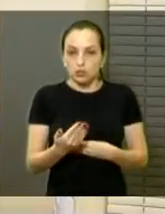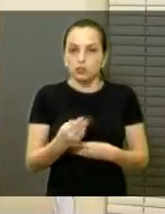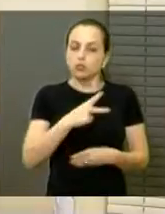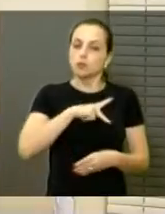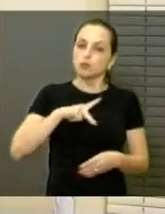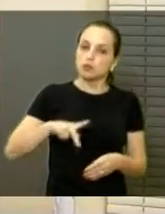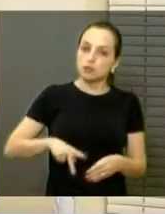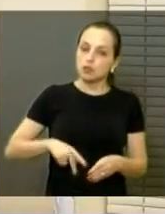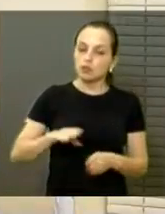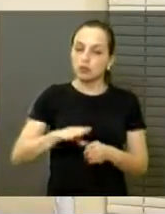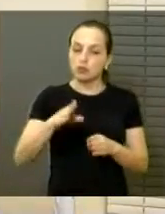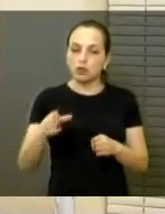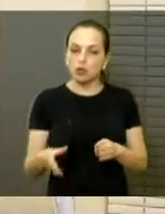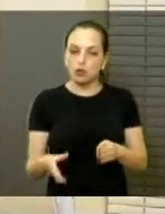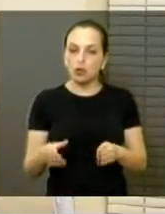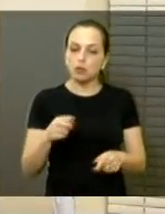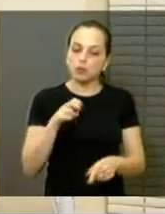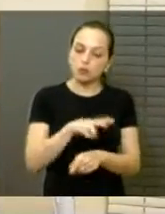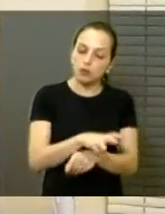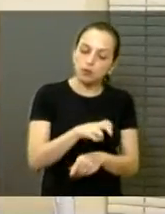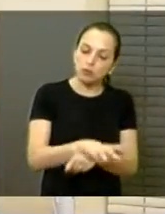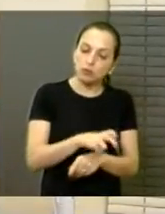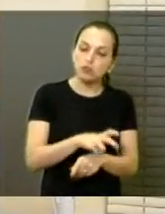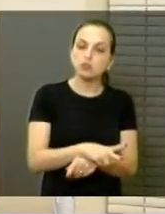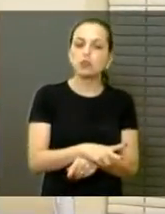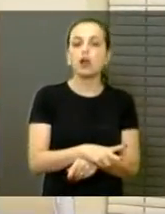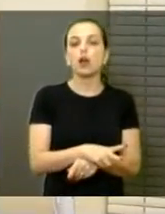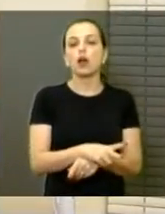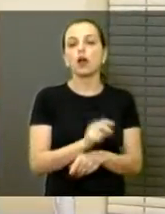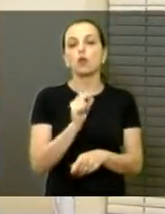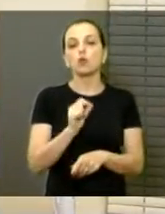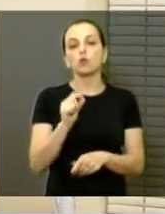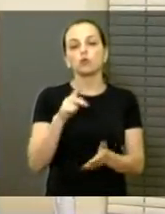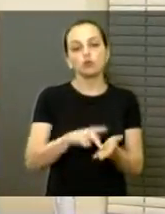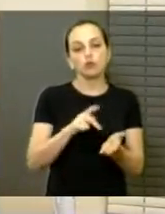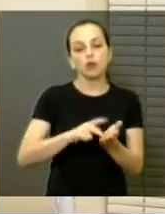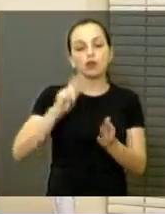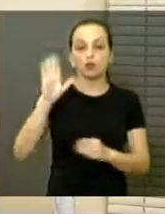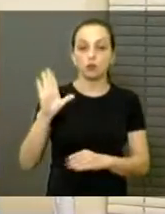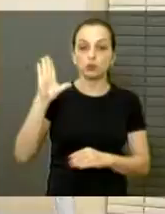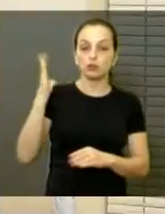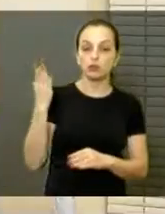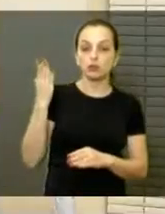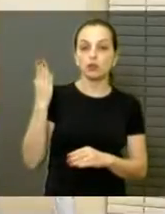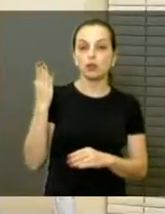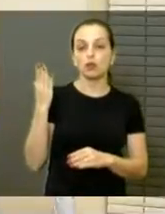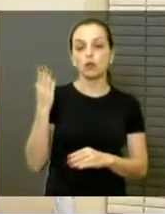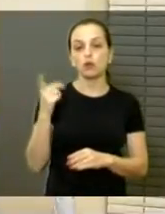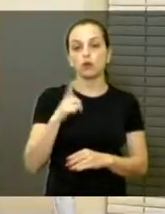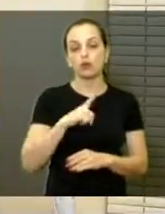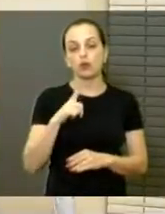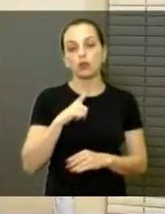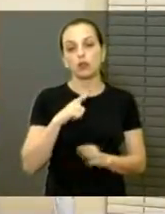da Câmara que se abra uma investigação aí para apurar efetivamente os fatos, né, que estão sendo